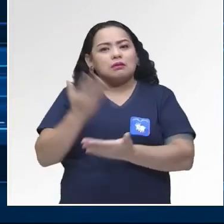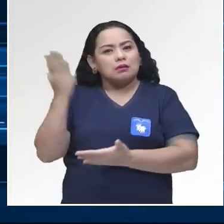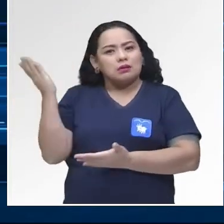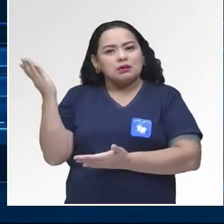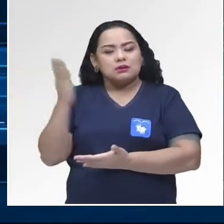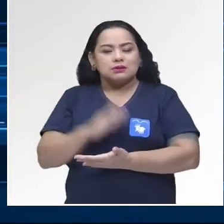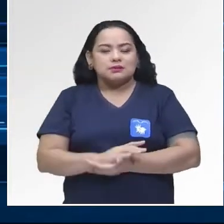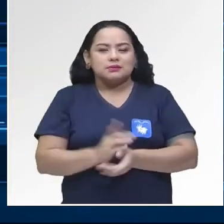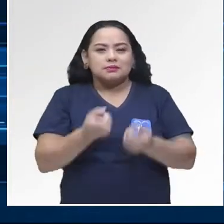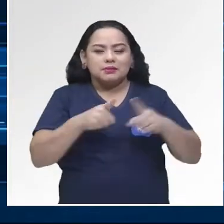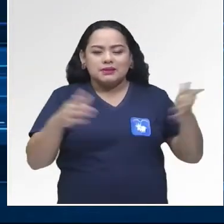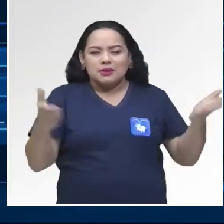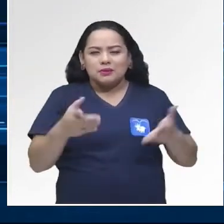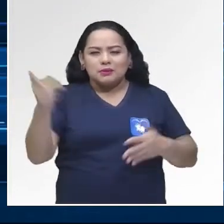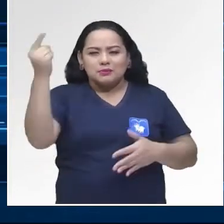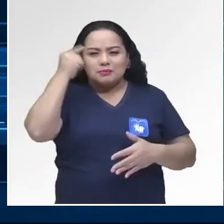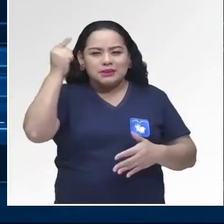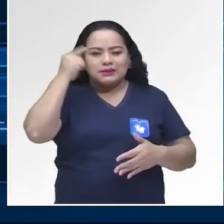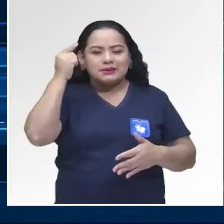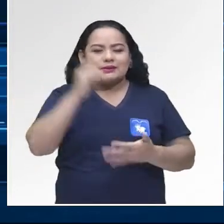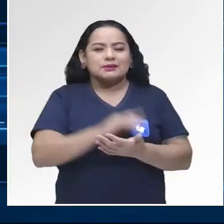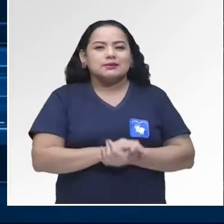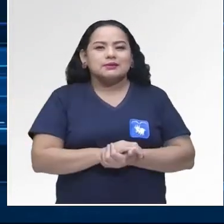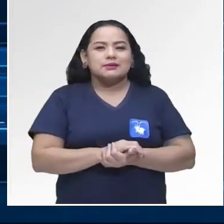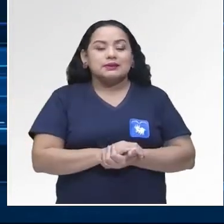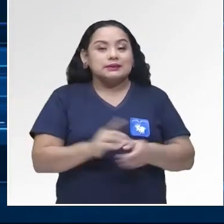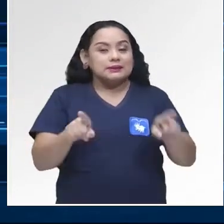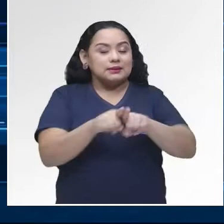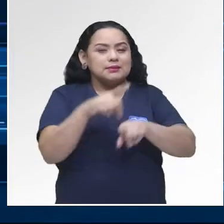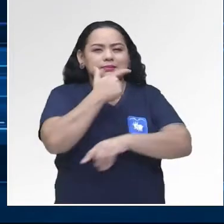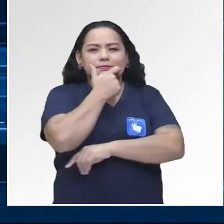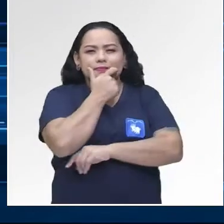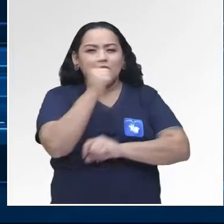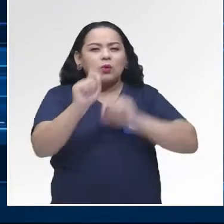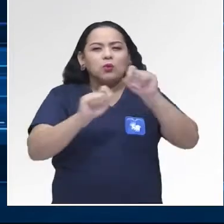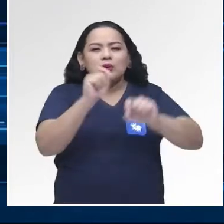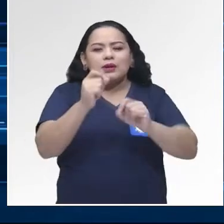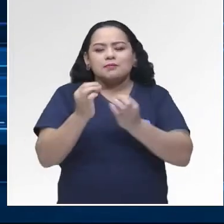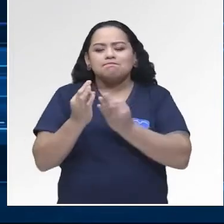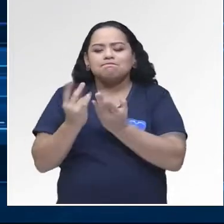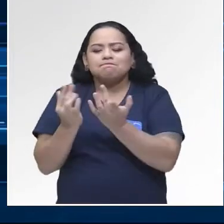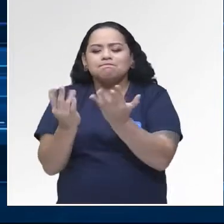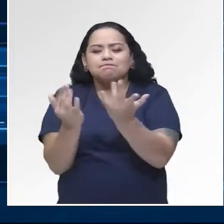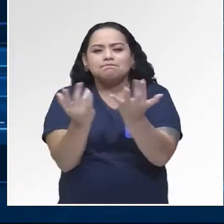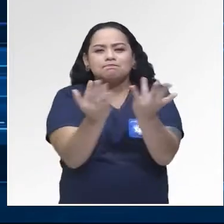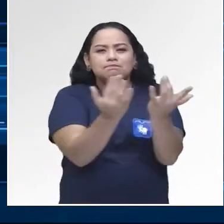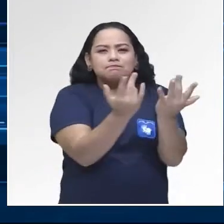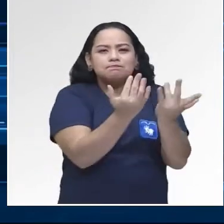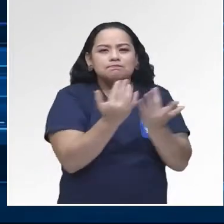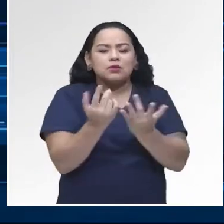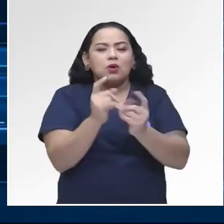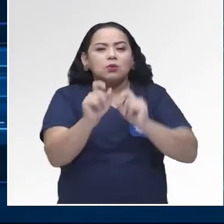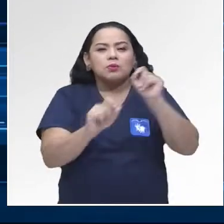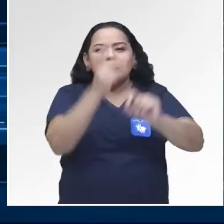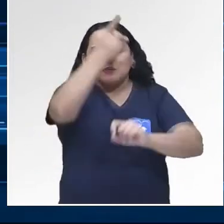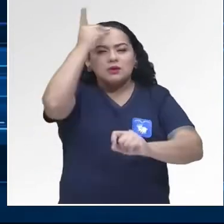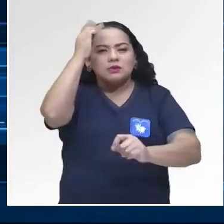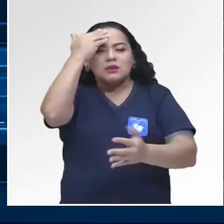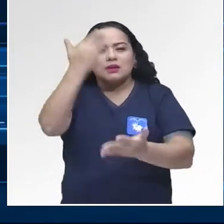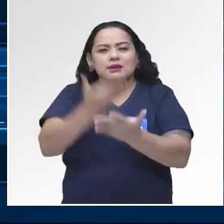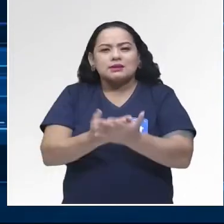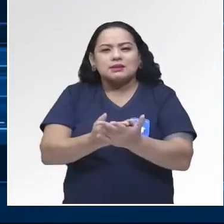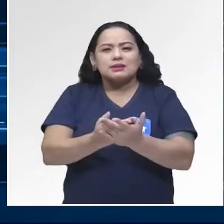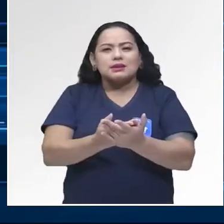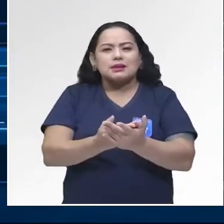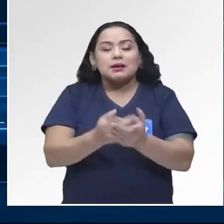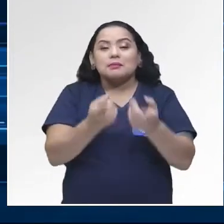Mas vamos então pensar agora e vamos agora analisar o que é o senso comum então. Por que as pessoas acreditam sem